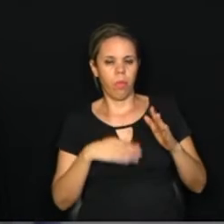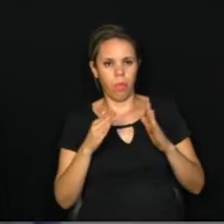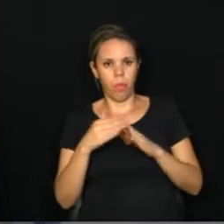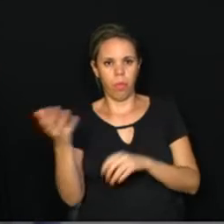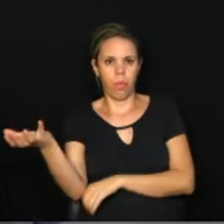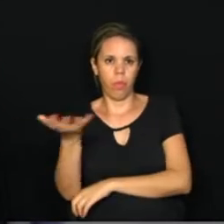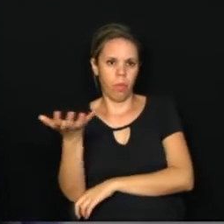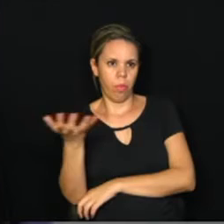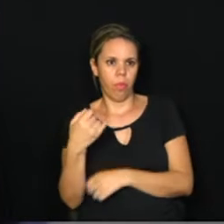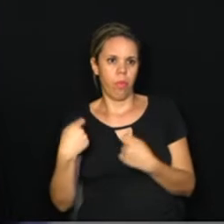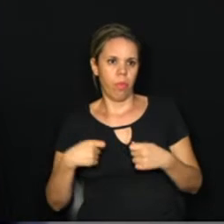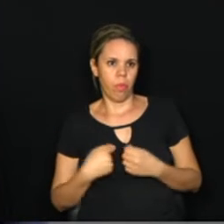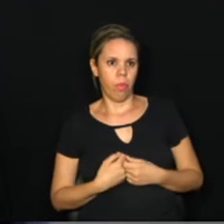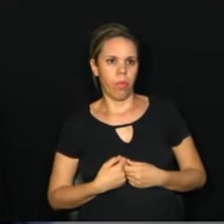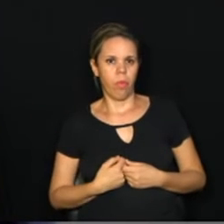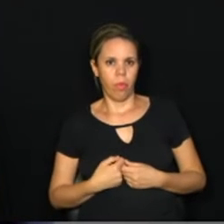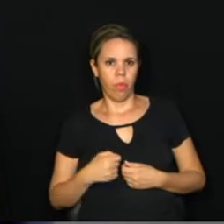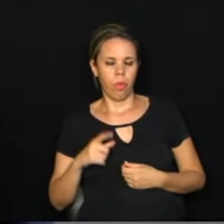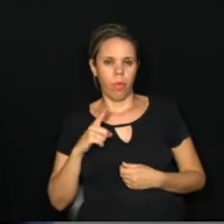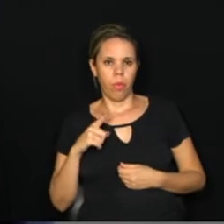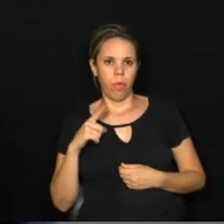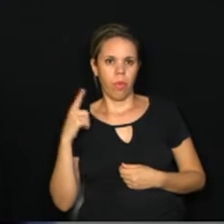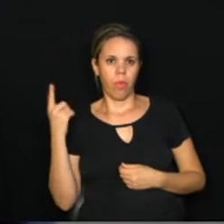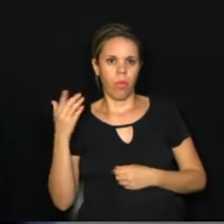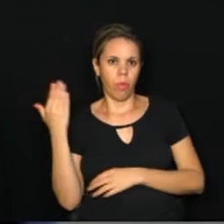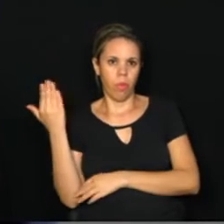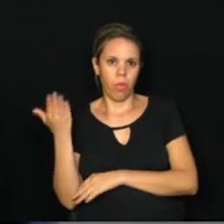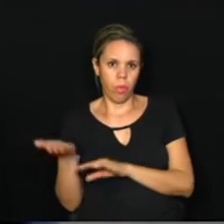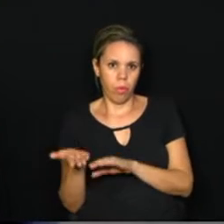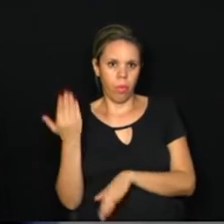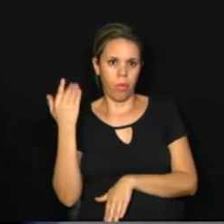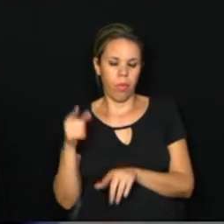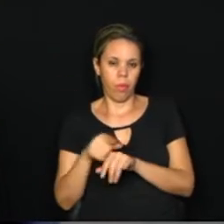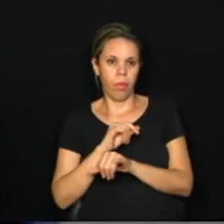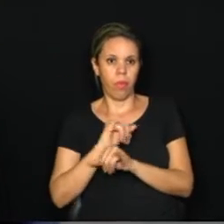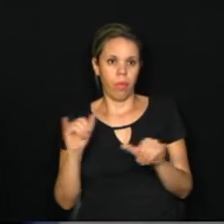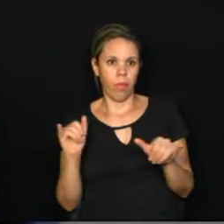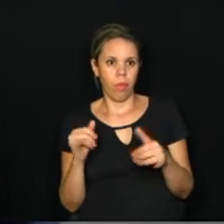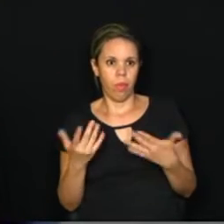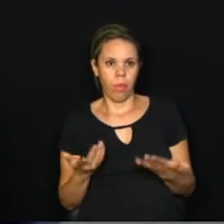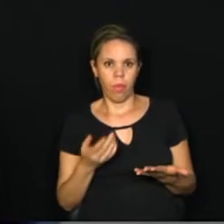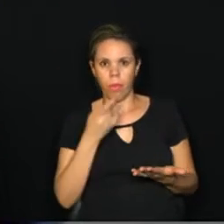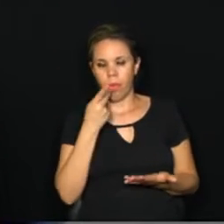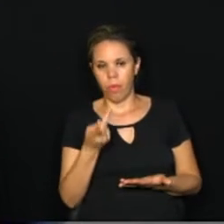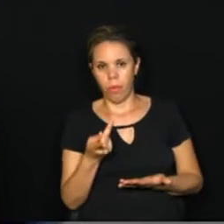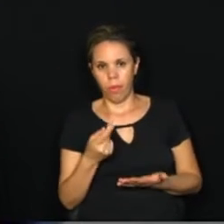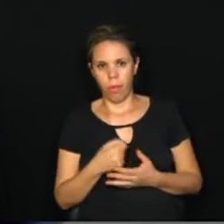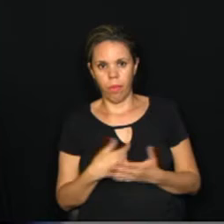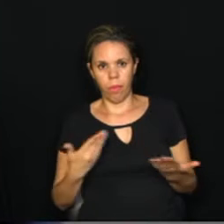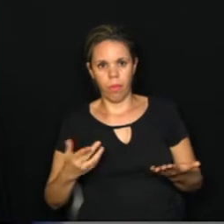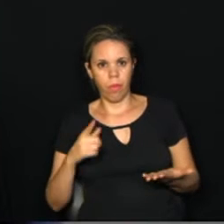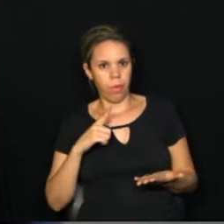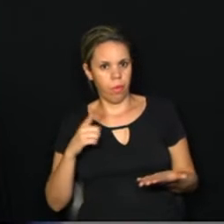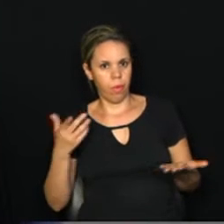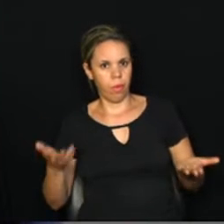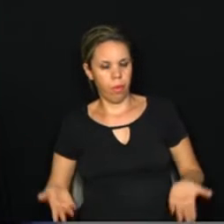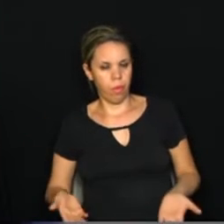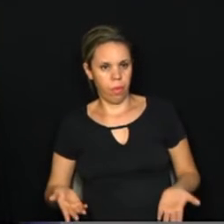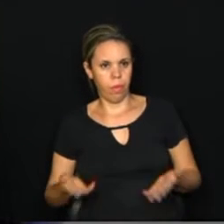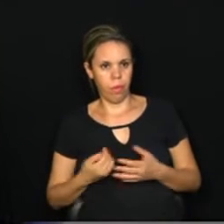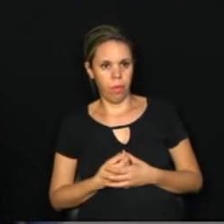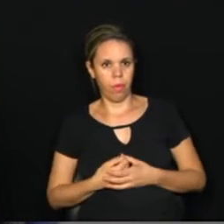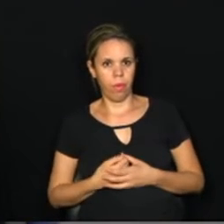que for necessário. Quando a alta temperatura também é outra emissão de alerta. Então, como eu já disse, hoje nós temos aí esse quadro